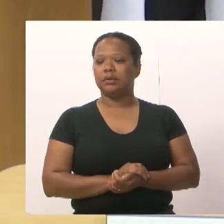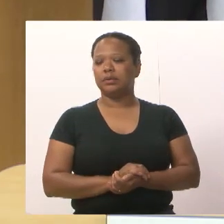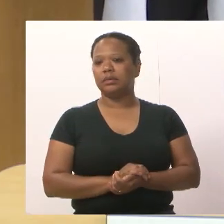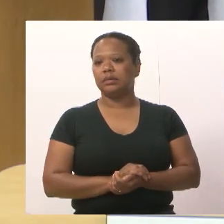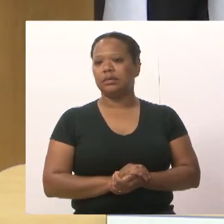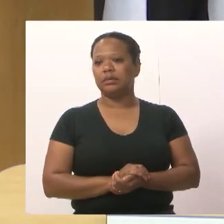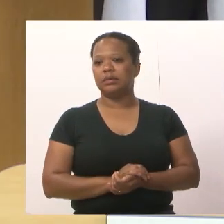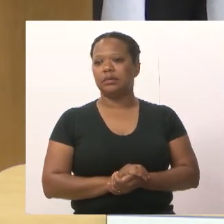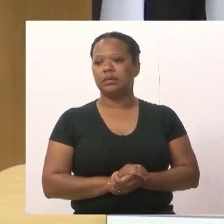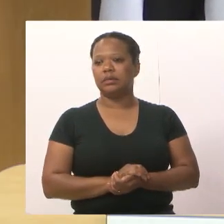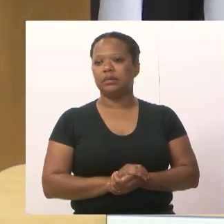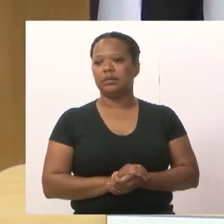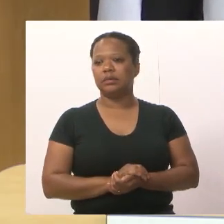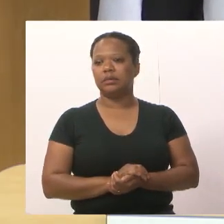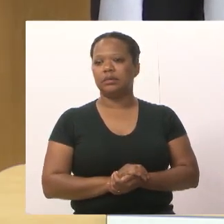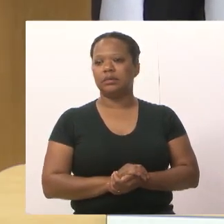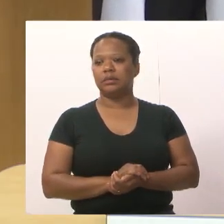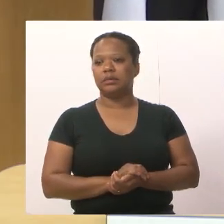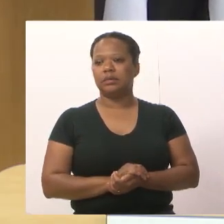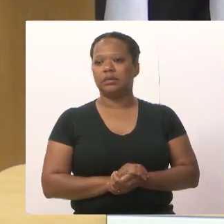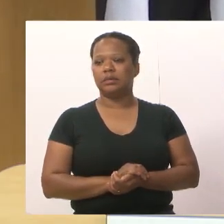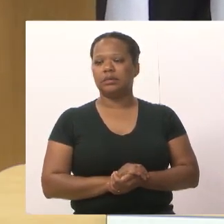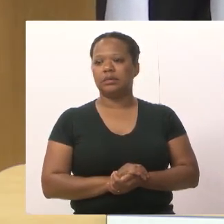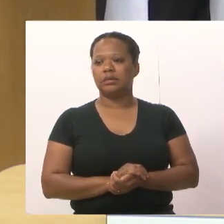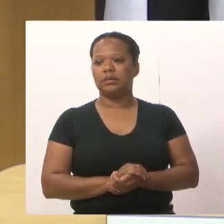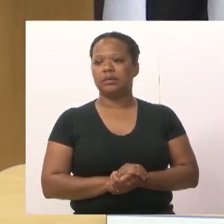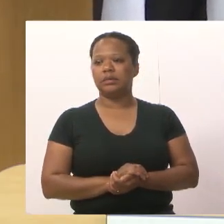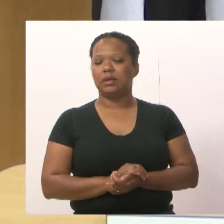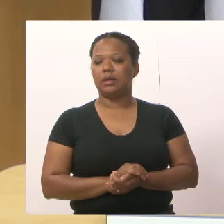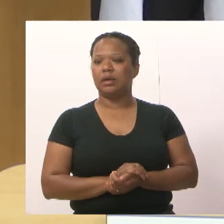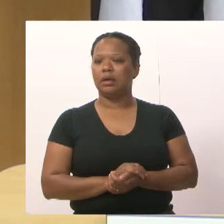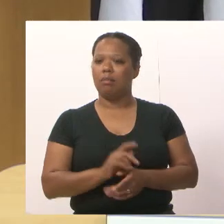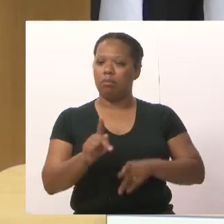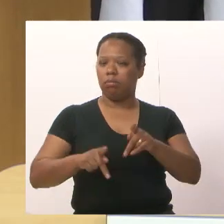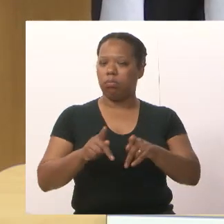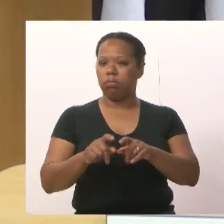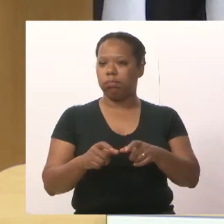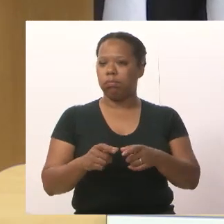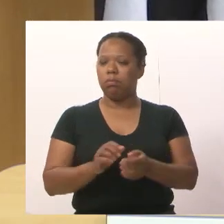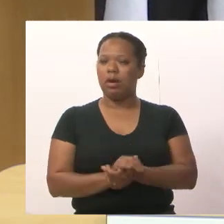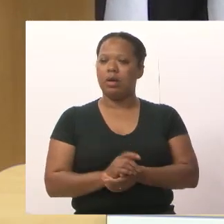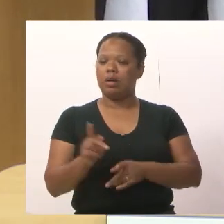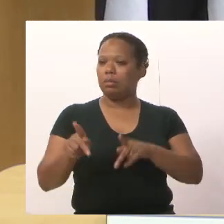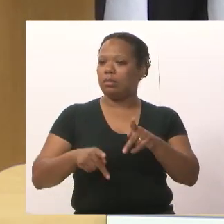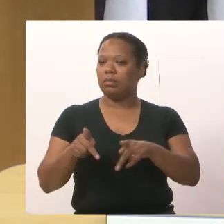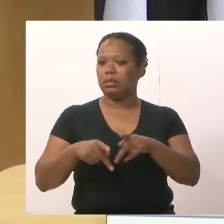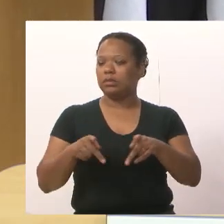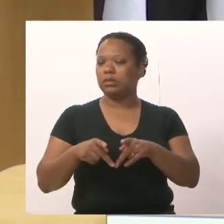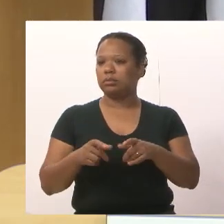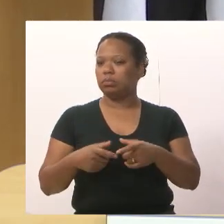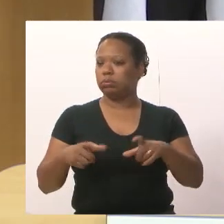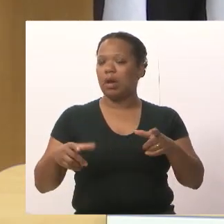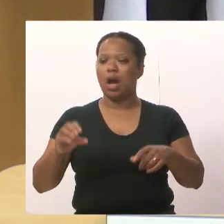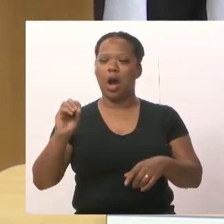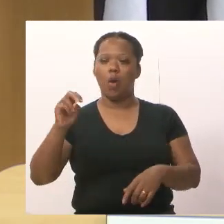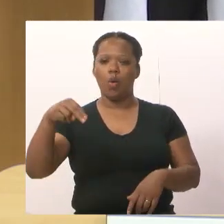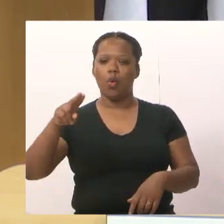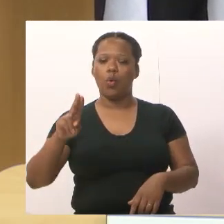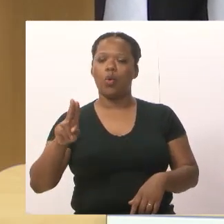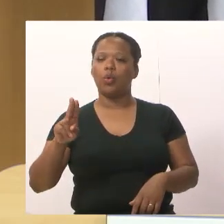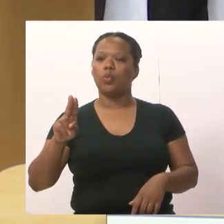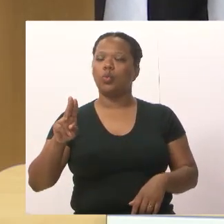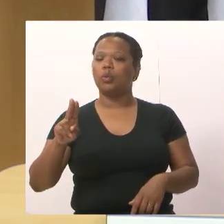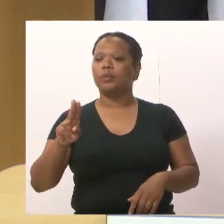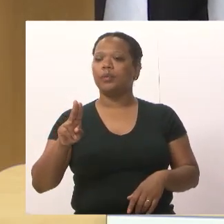com uma incidência muito alta na população. Inclusive, a ONU ela fez